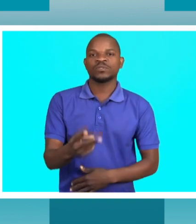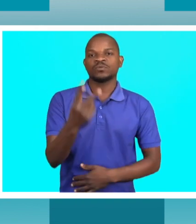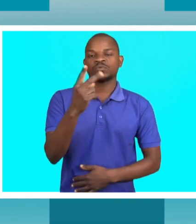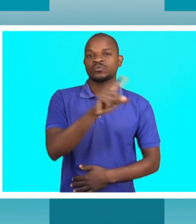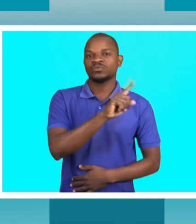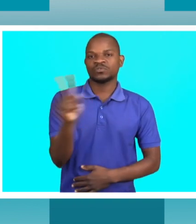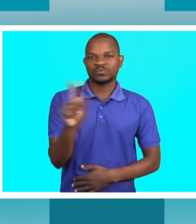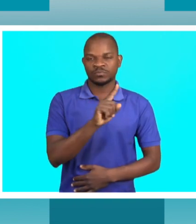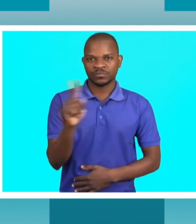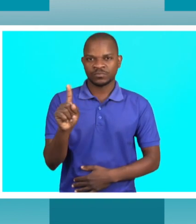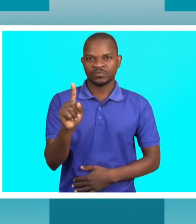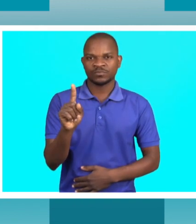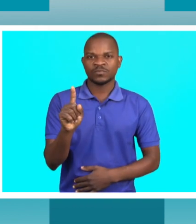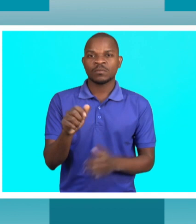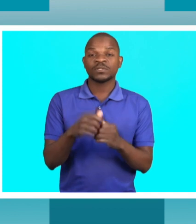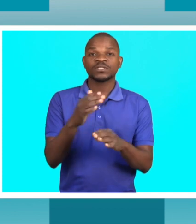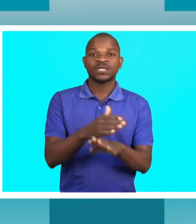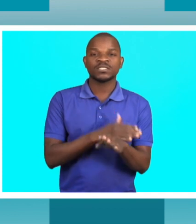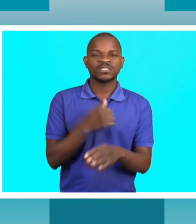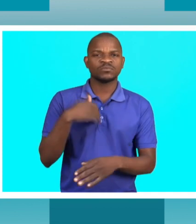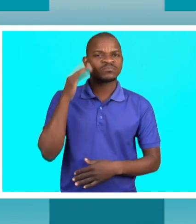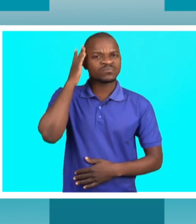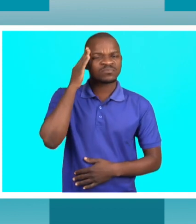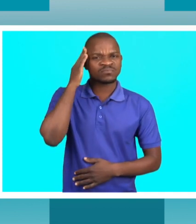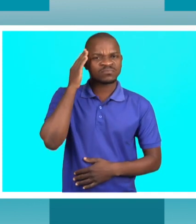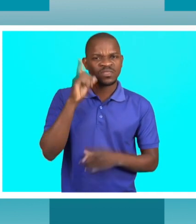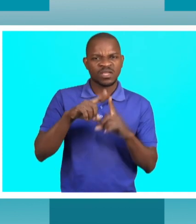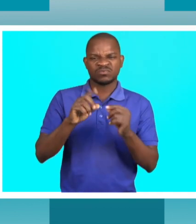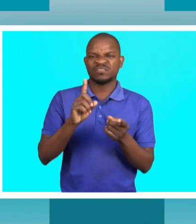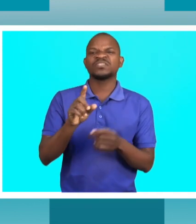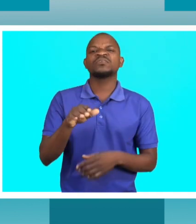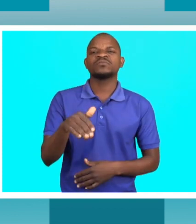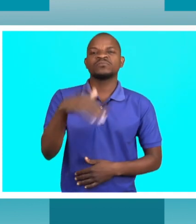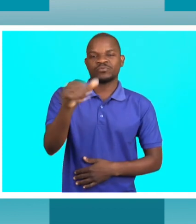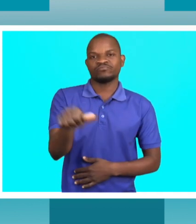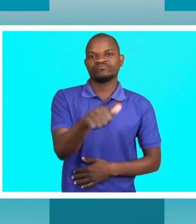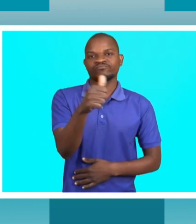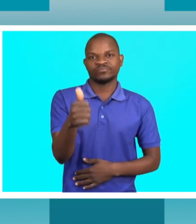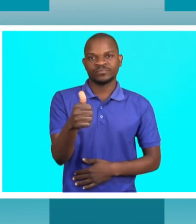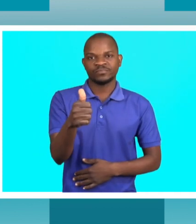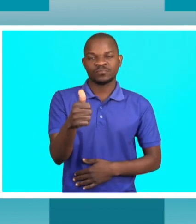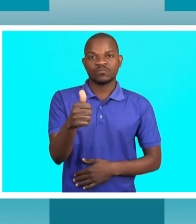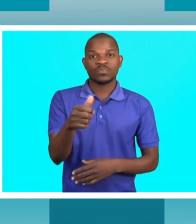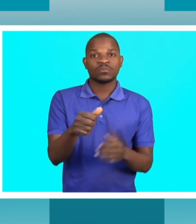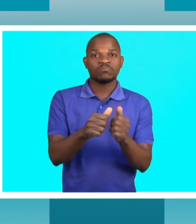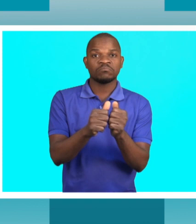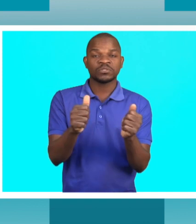meses. E no início até eu pensei que fosse algo que pudesse passar, que fosse